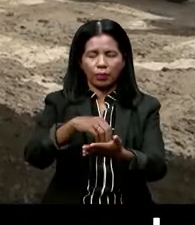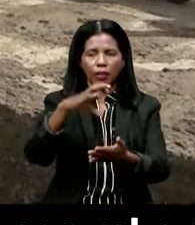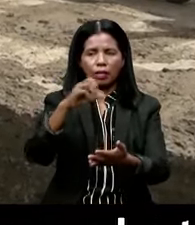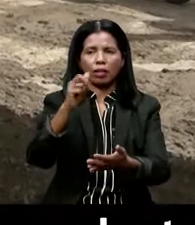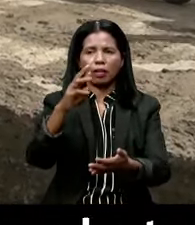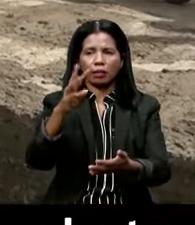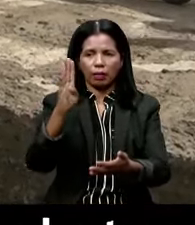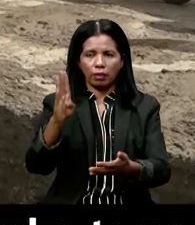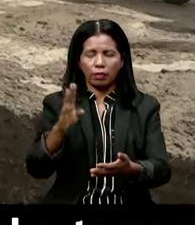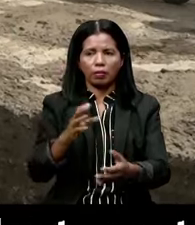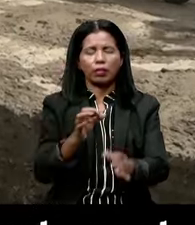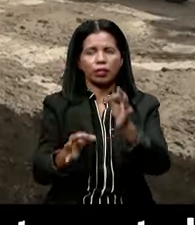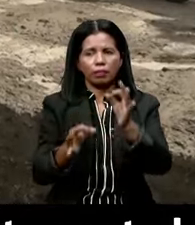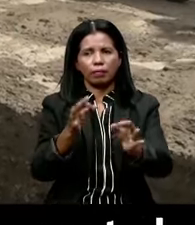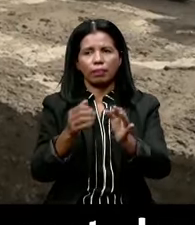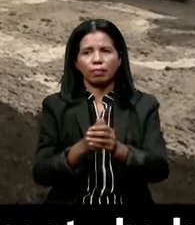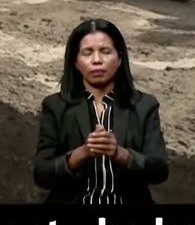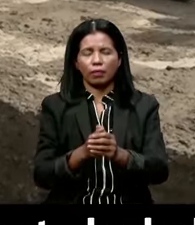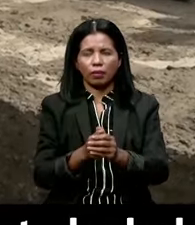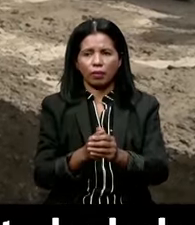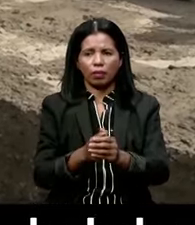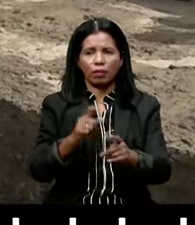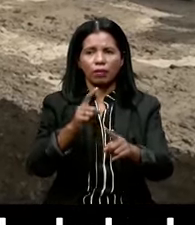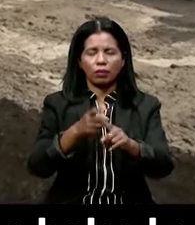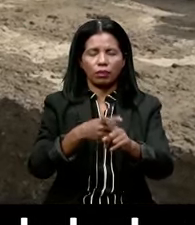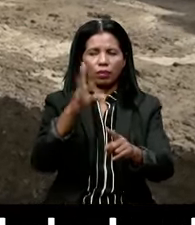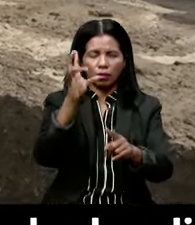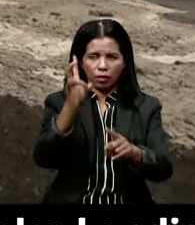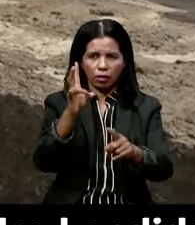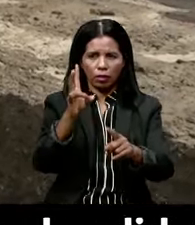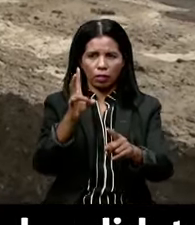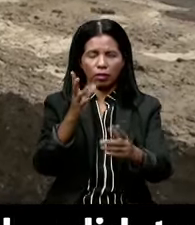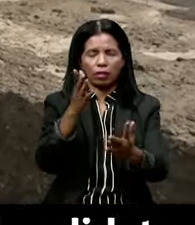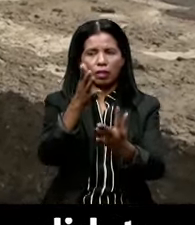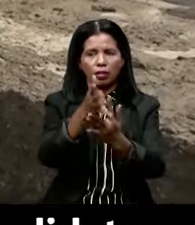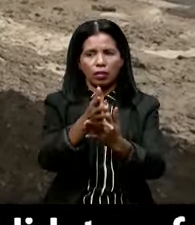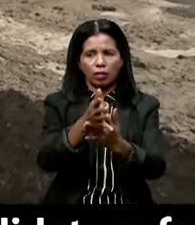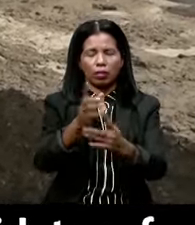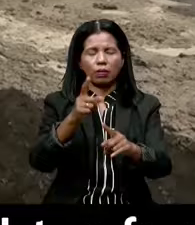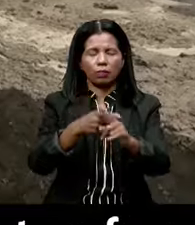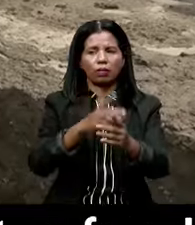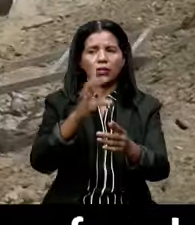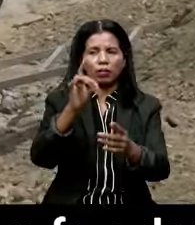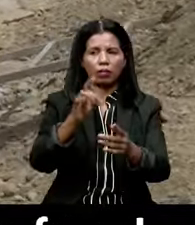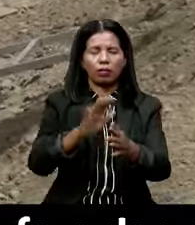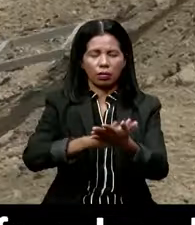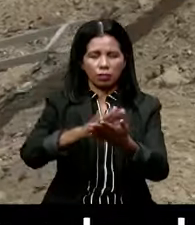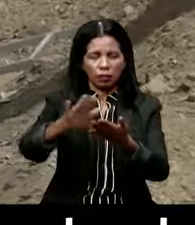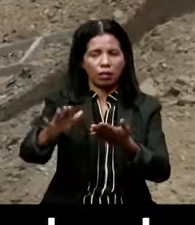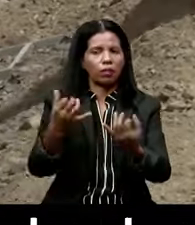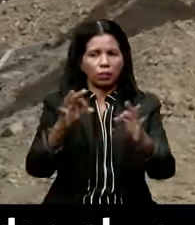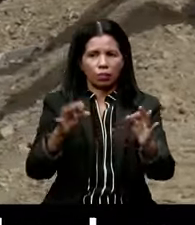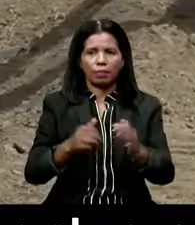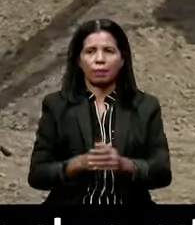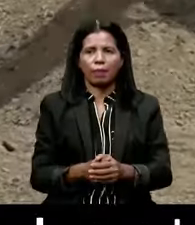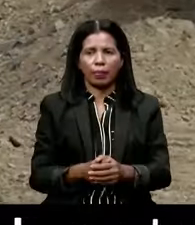depois mas menos nia bu fulan hitune ne tama pertenga ha me bulan lapana bela asfalto hote